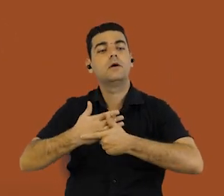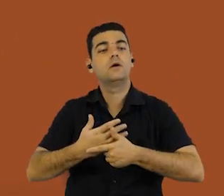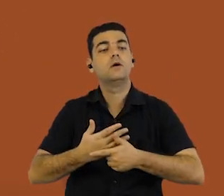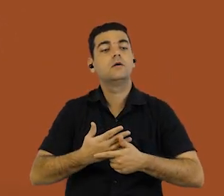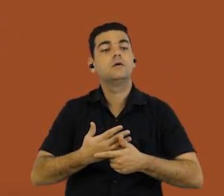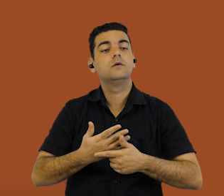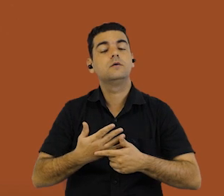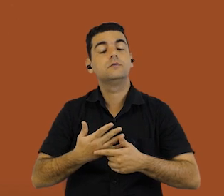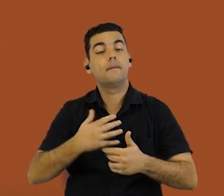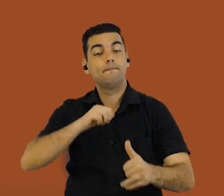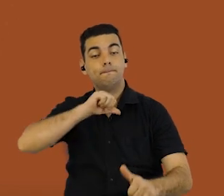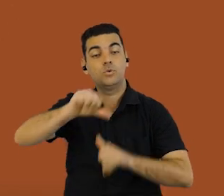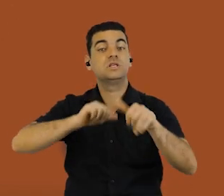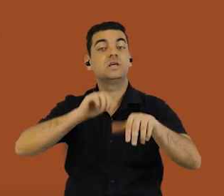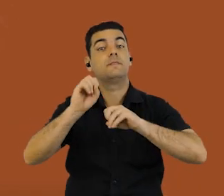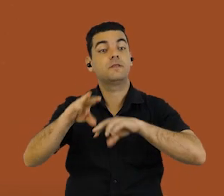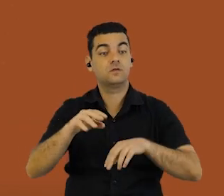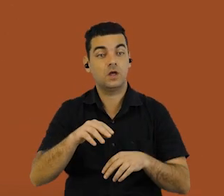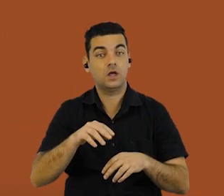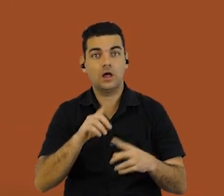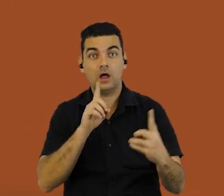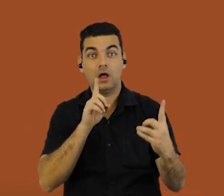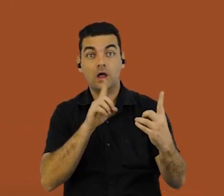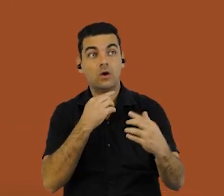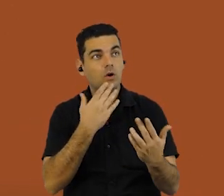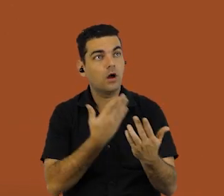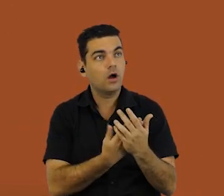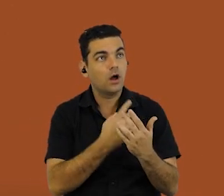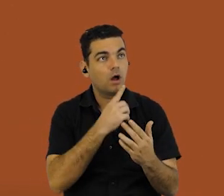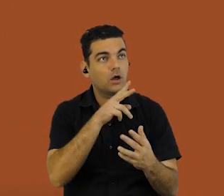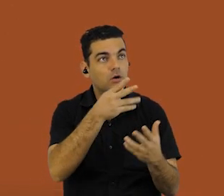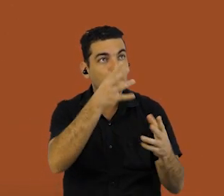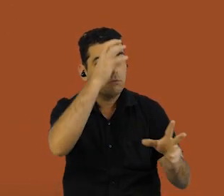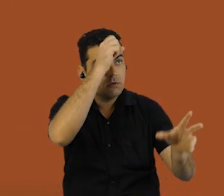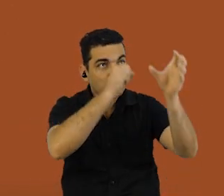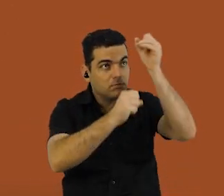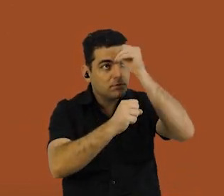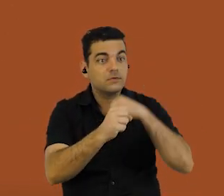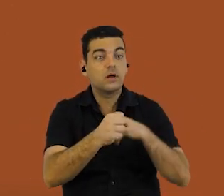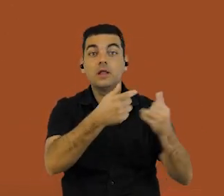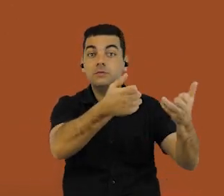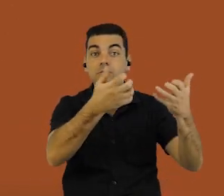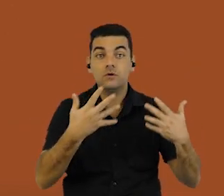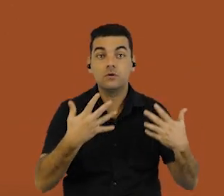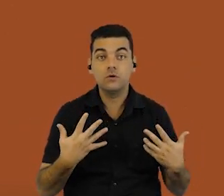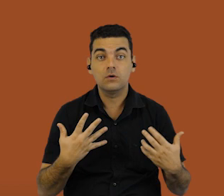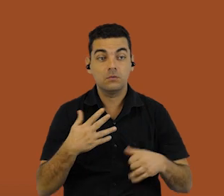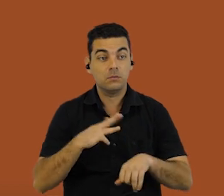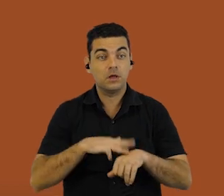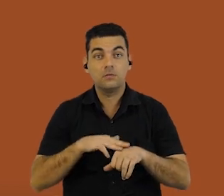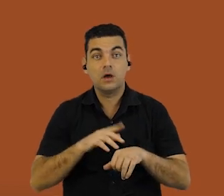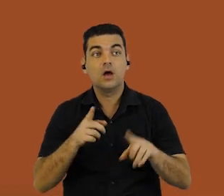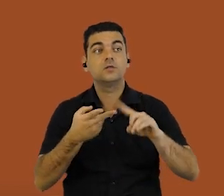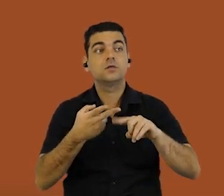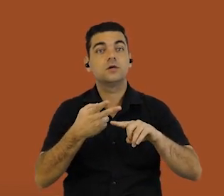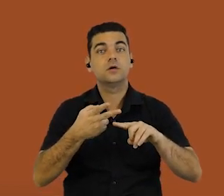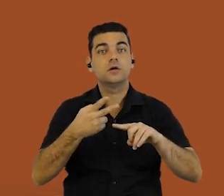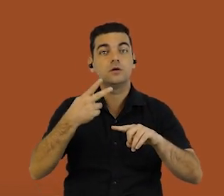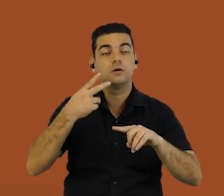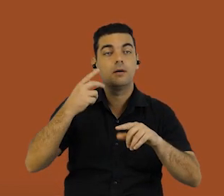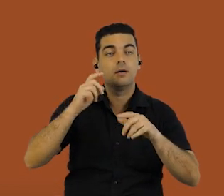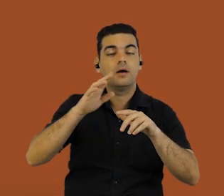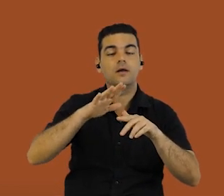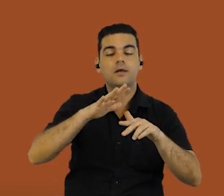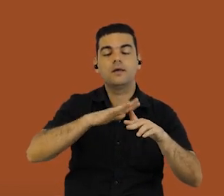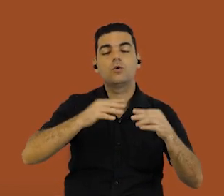papel transformador da educação. E aí ele vem e me apresenta, primeiramente, a etnomatemática. E eu inicio,